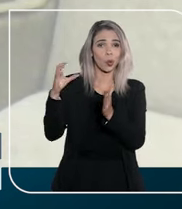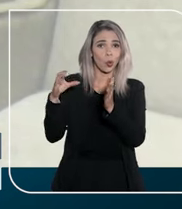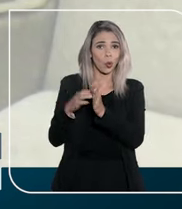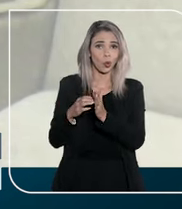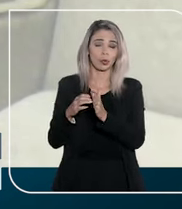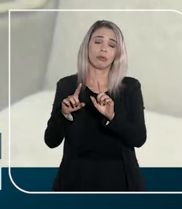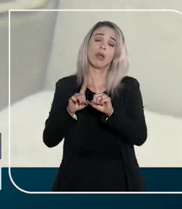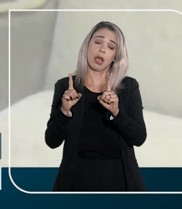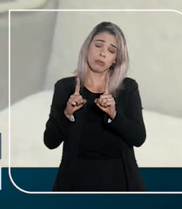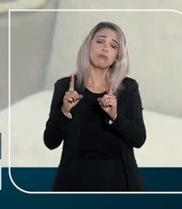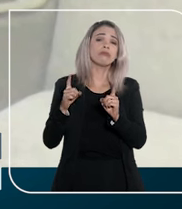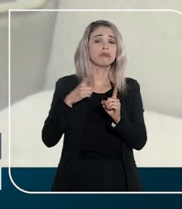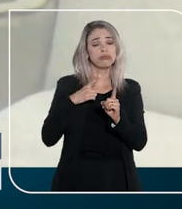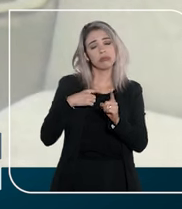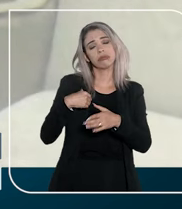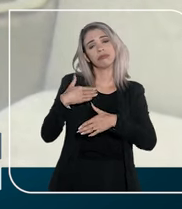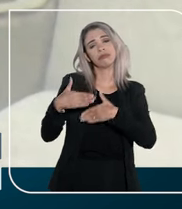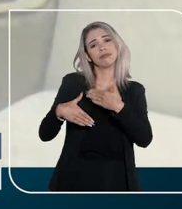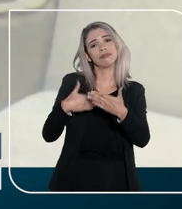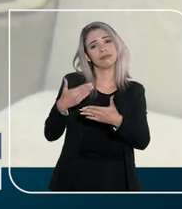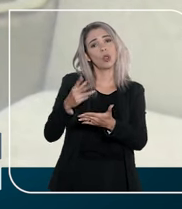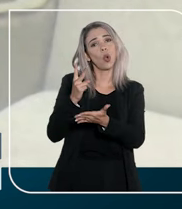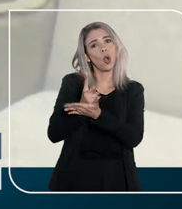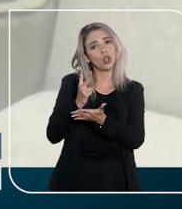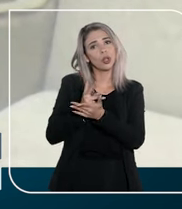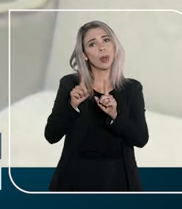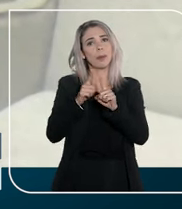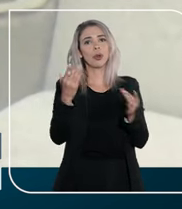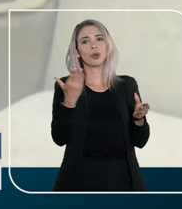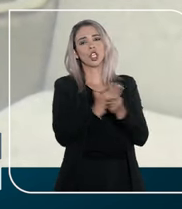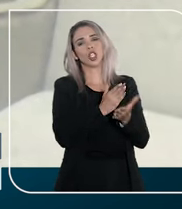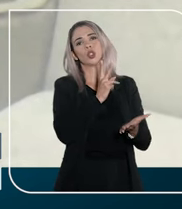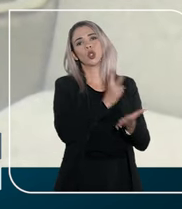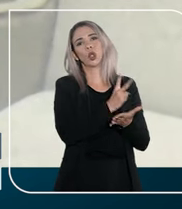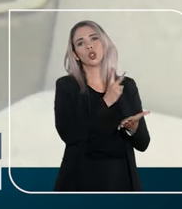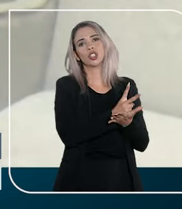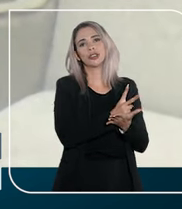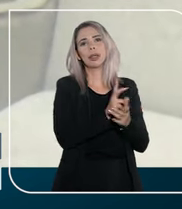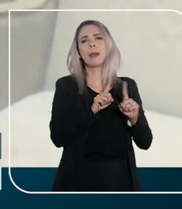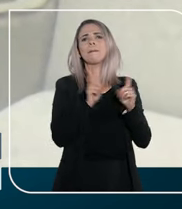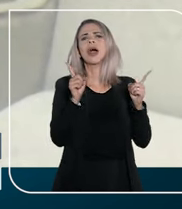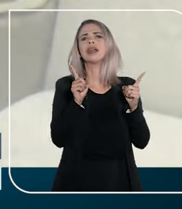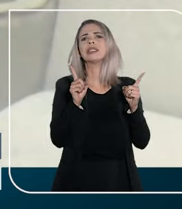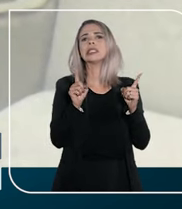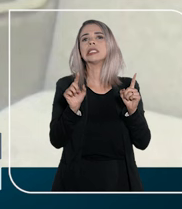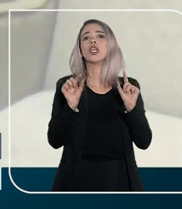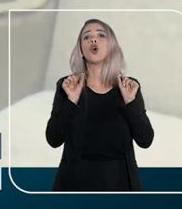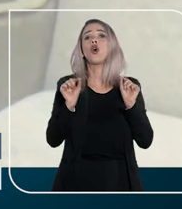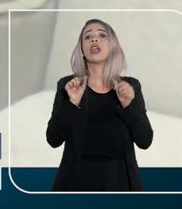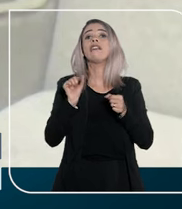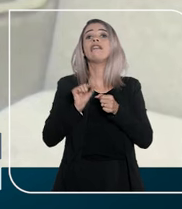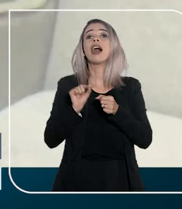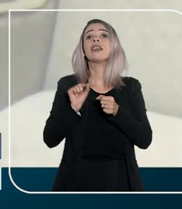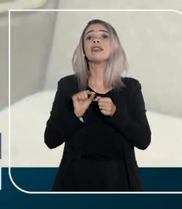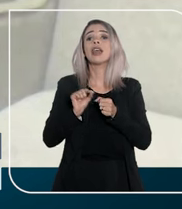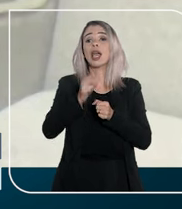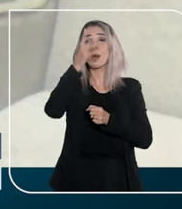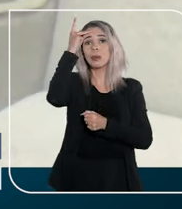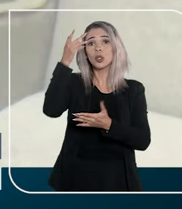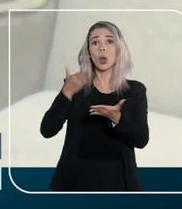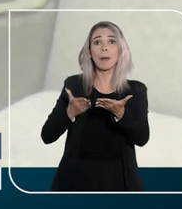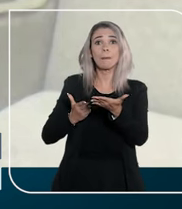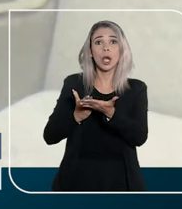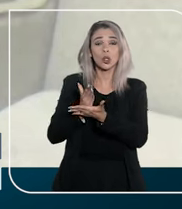segue e as discussões judiciais continuam. E aí a pergunta é, O que fazer com esse candidato que, no primeiro